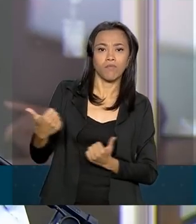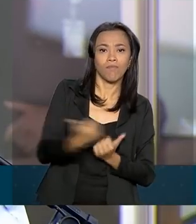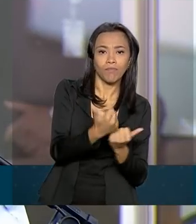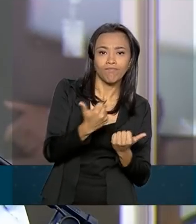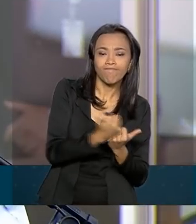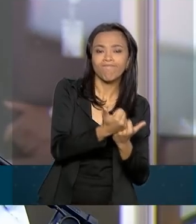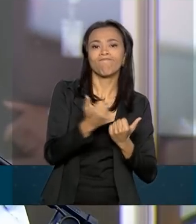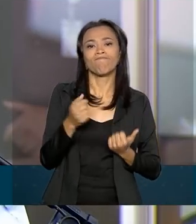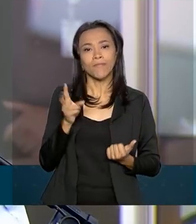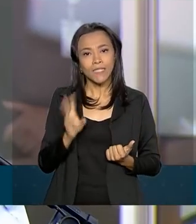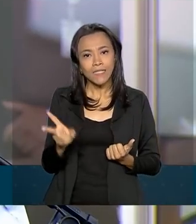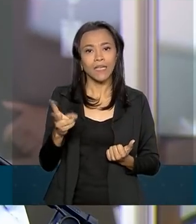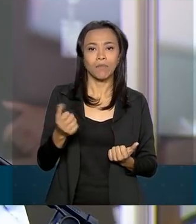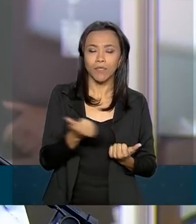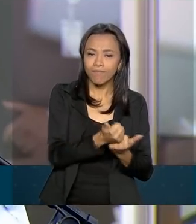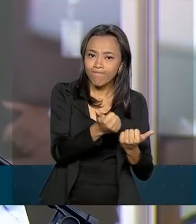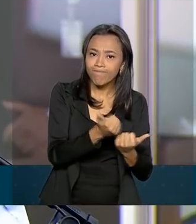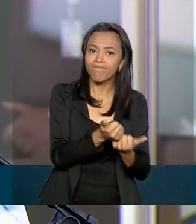vontade do seu povo.